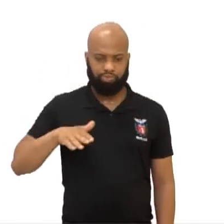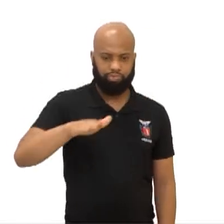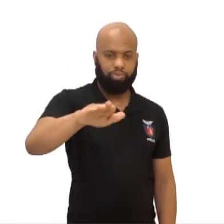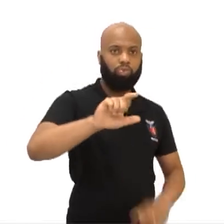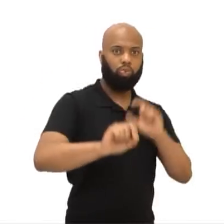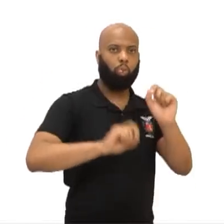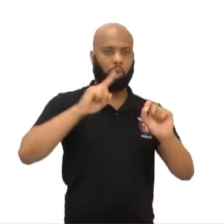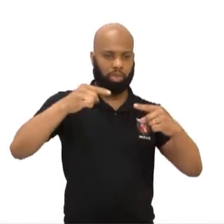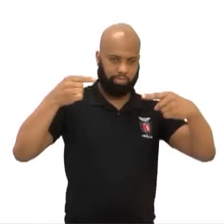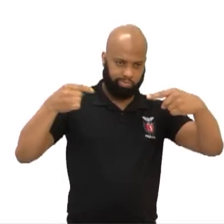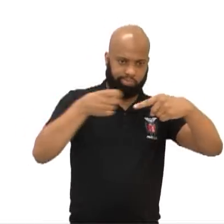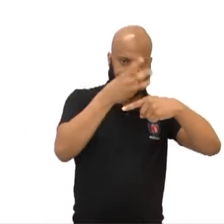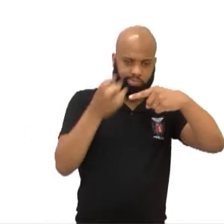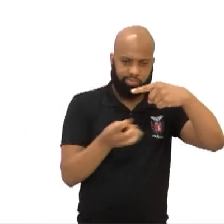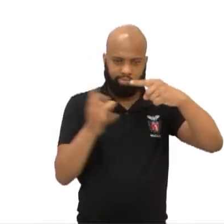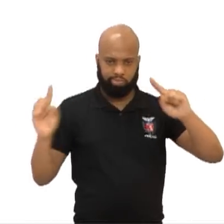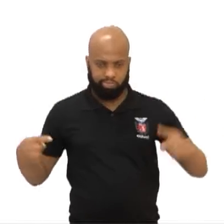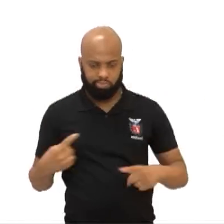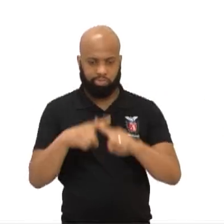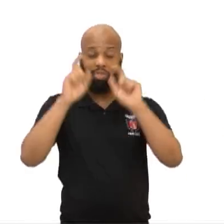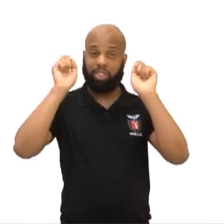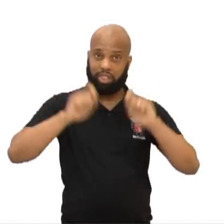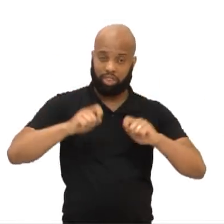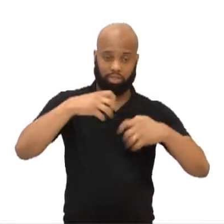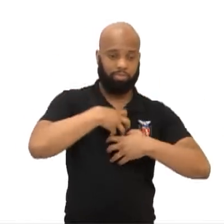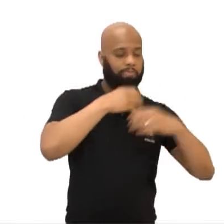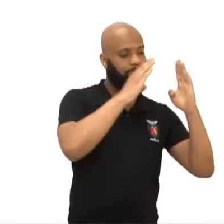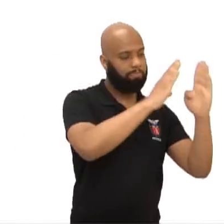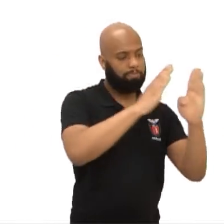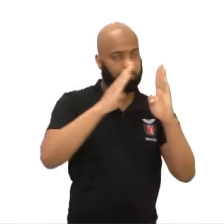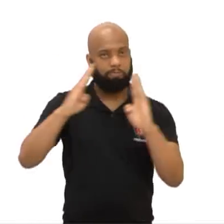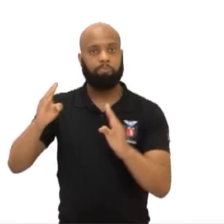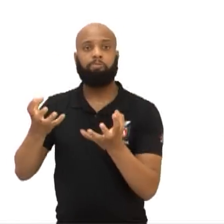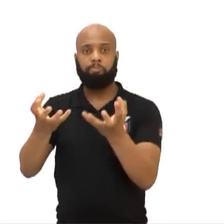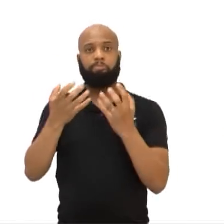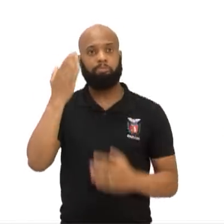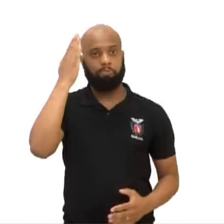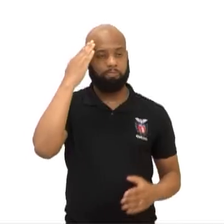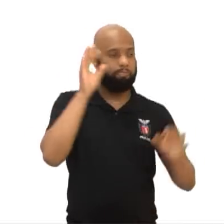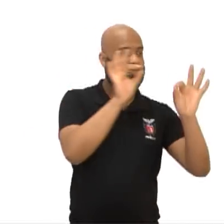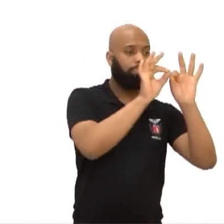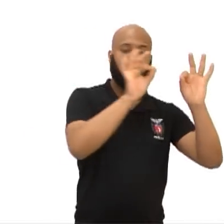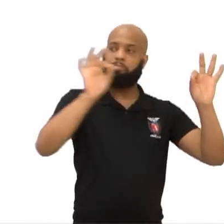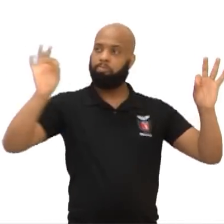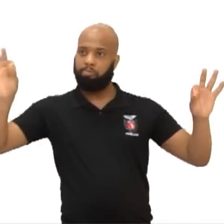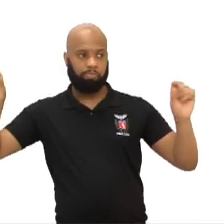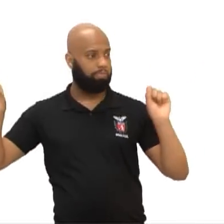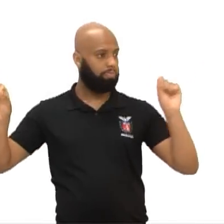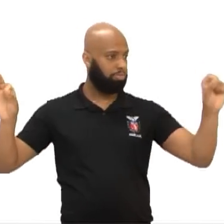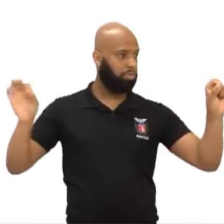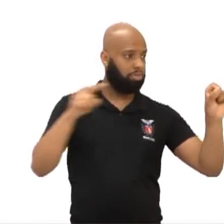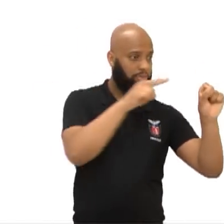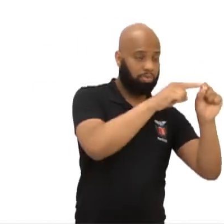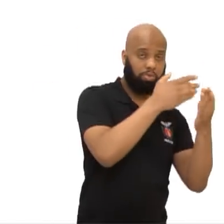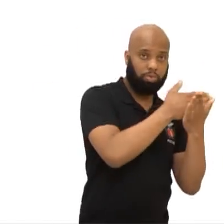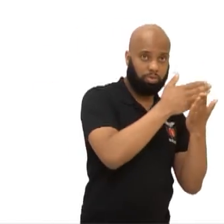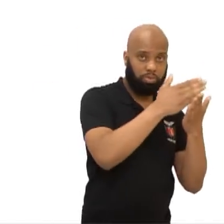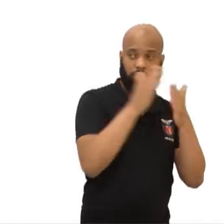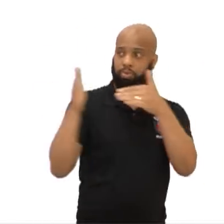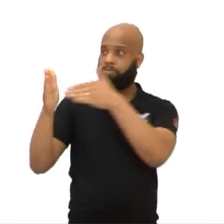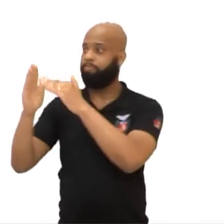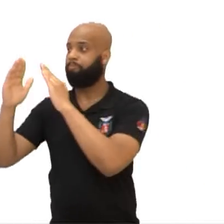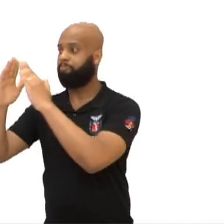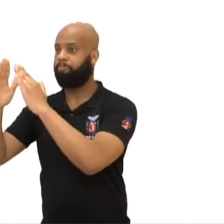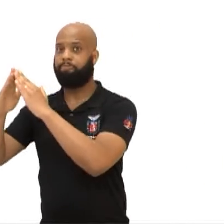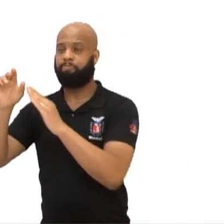são proporcionais na ordem em que foram apresentados. Qual é a distância do ponto de partida